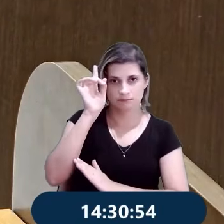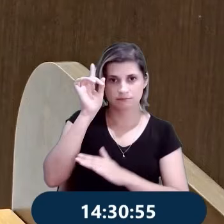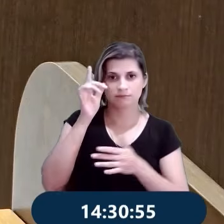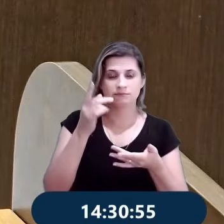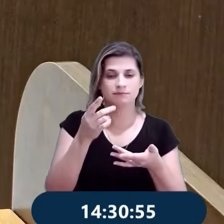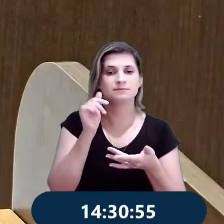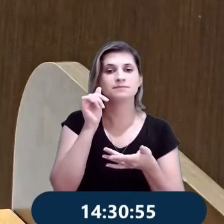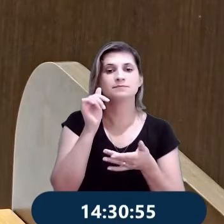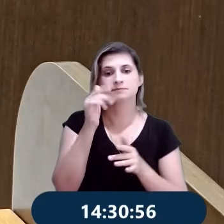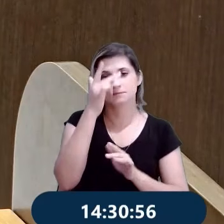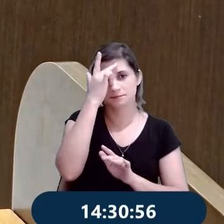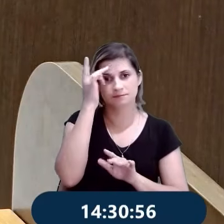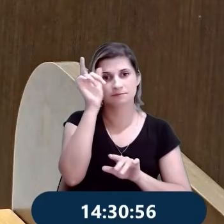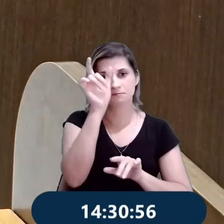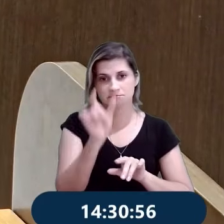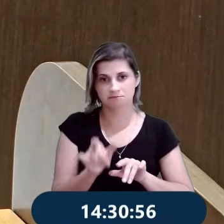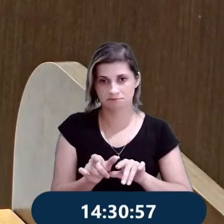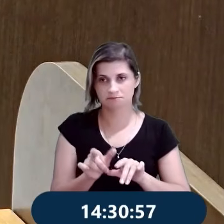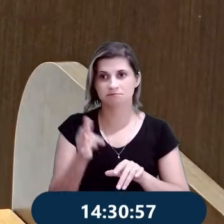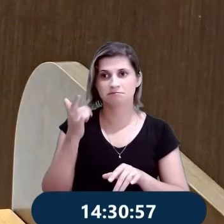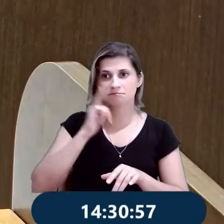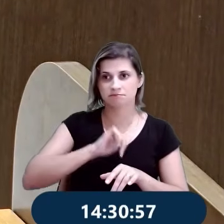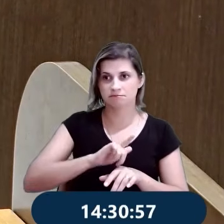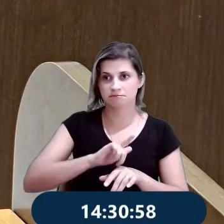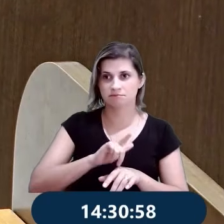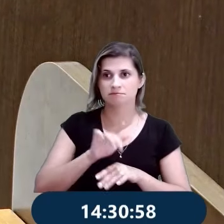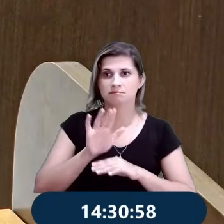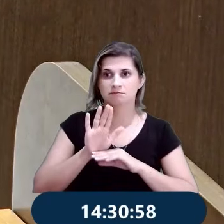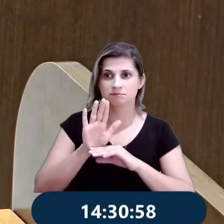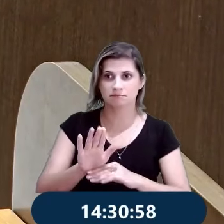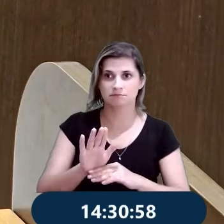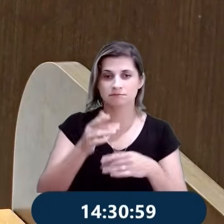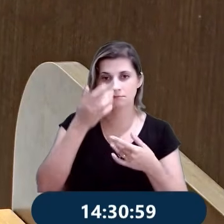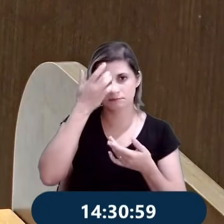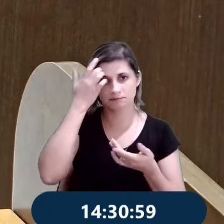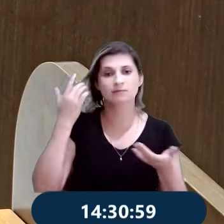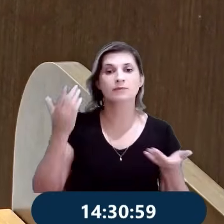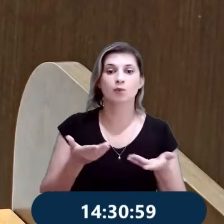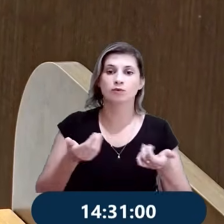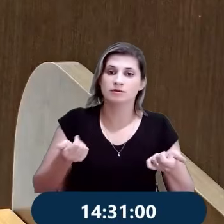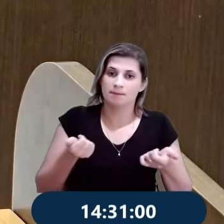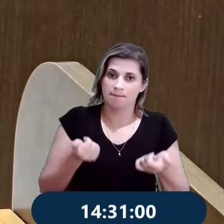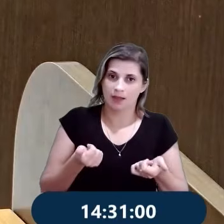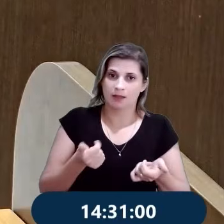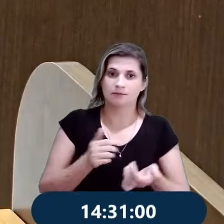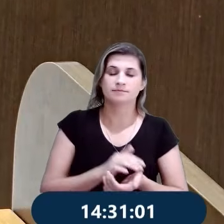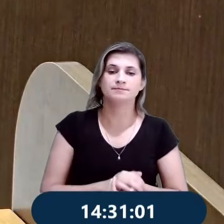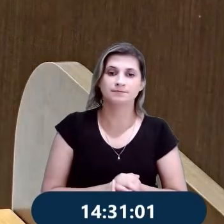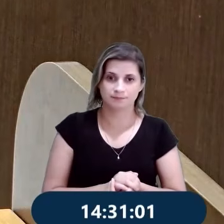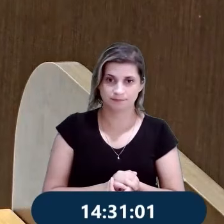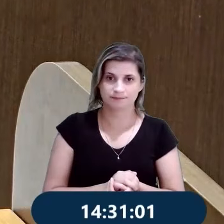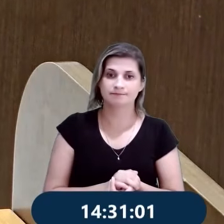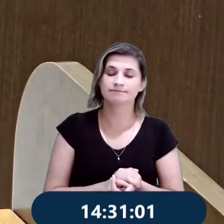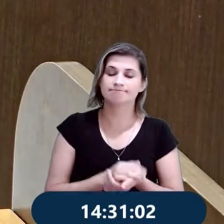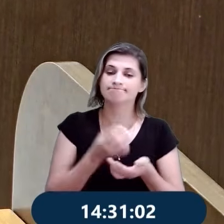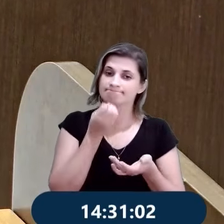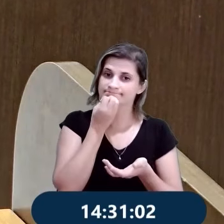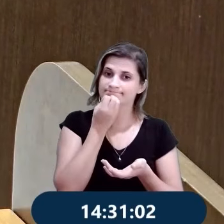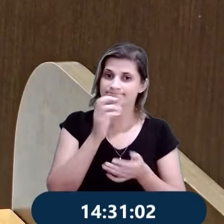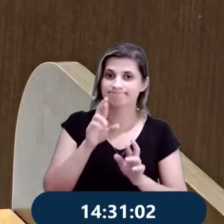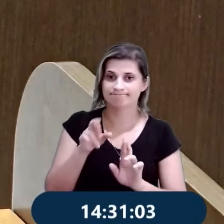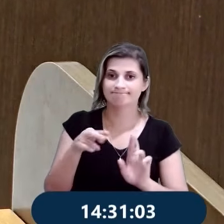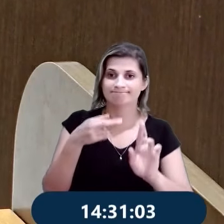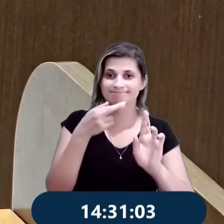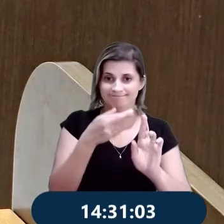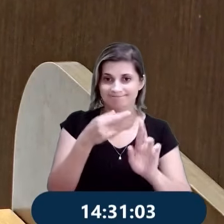socorrida e está bem hoje. Então eu acho que vale a pena reconhecer esses heróis, porque é uma das ocorrências